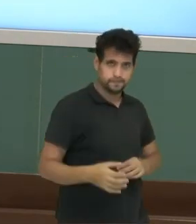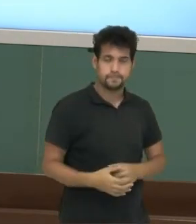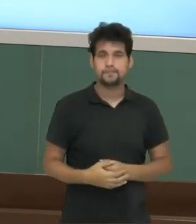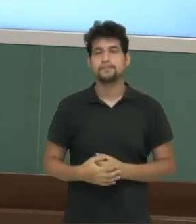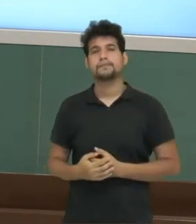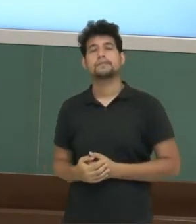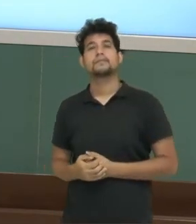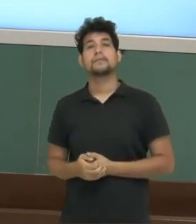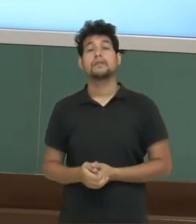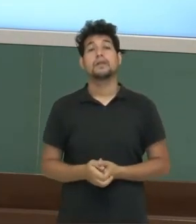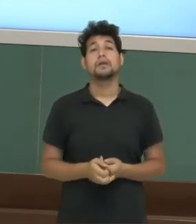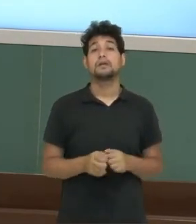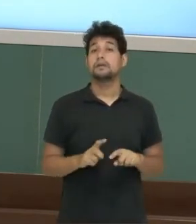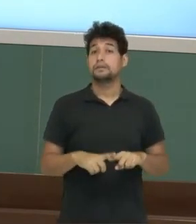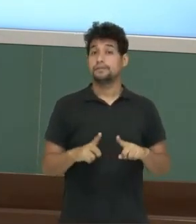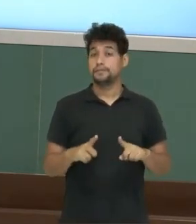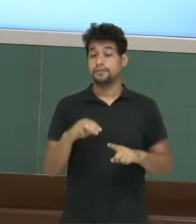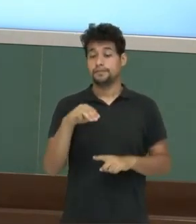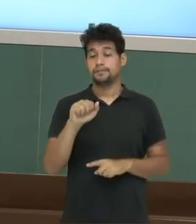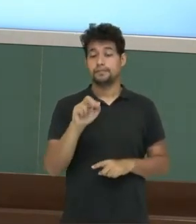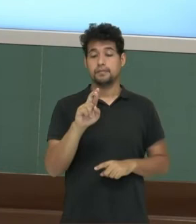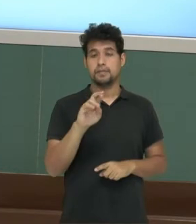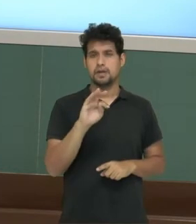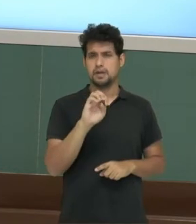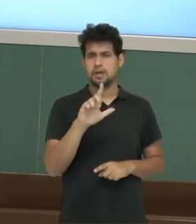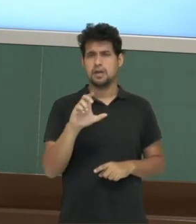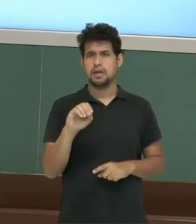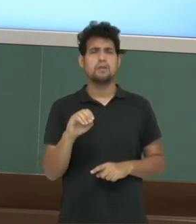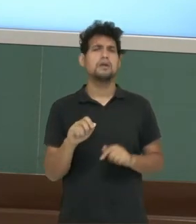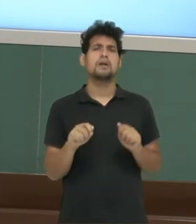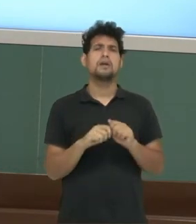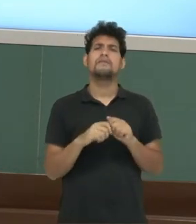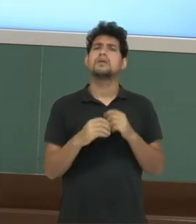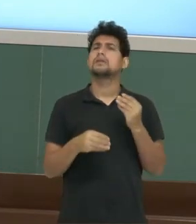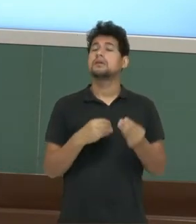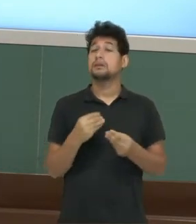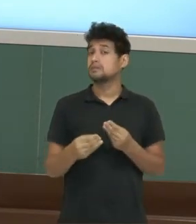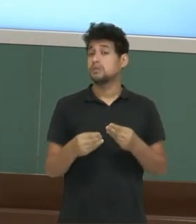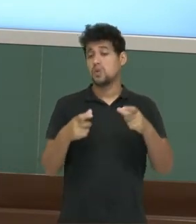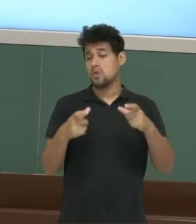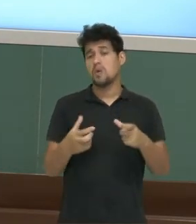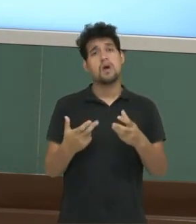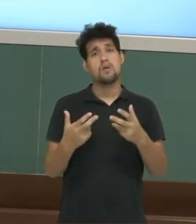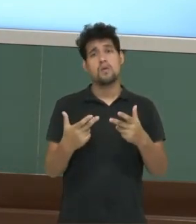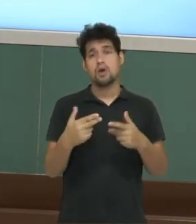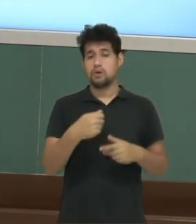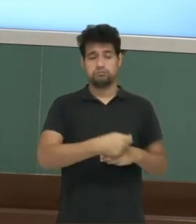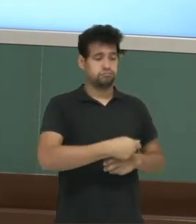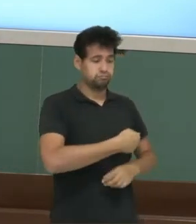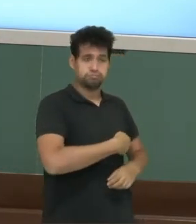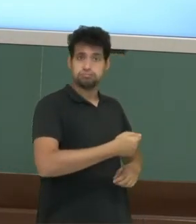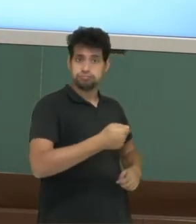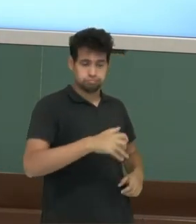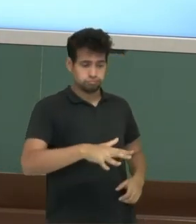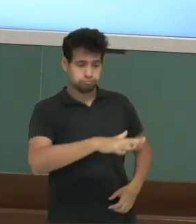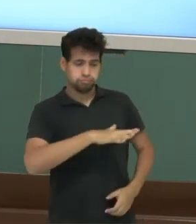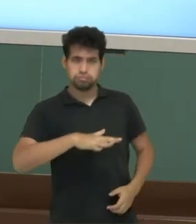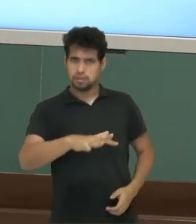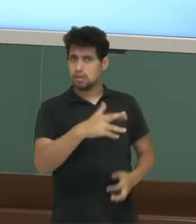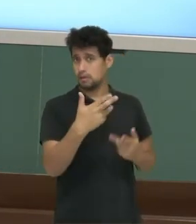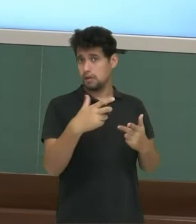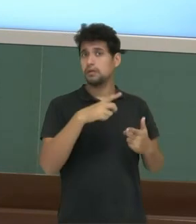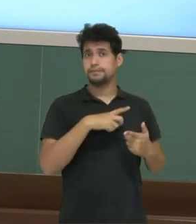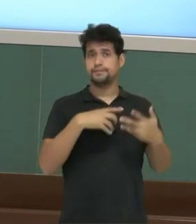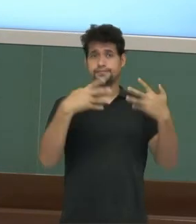ok? No arremesso do martelo, ele é feito no mesmo local do arremesso do disco, então a gente também tem aquela